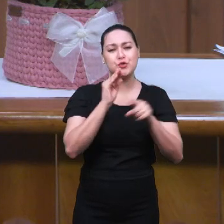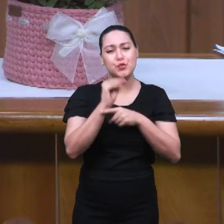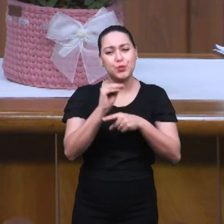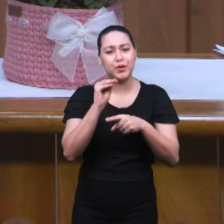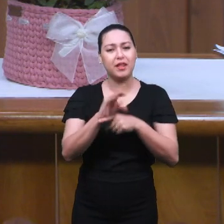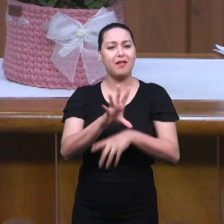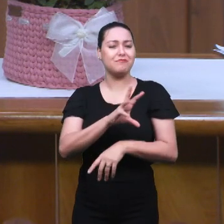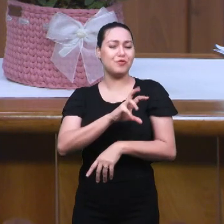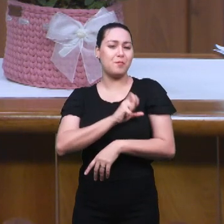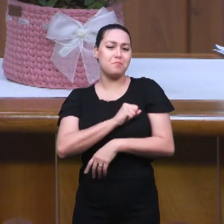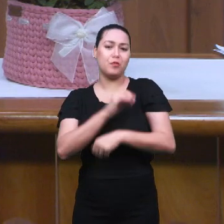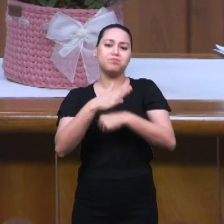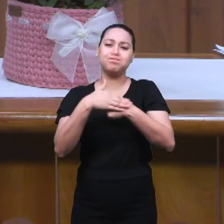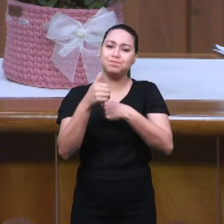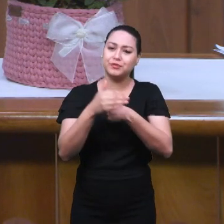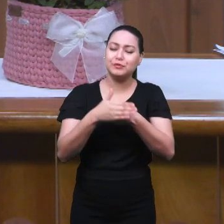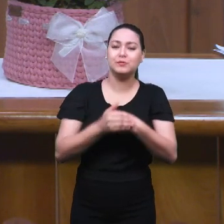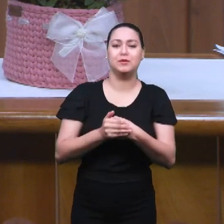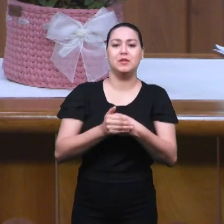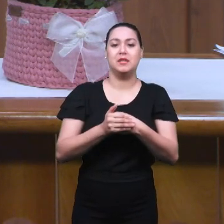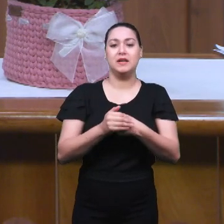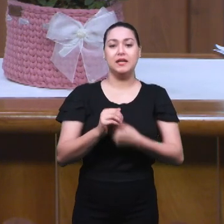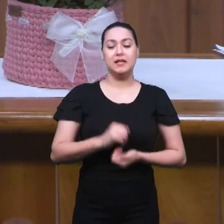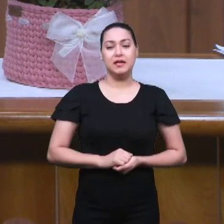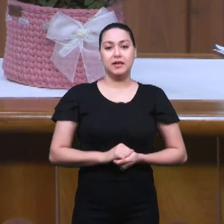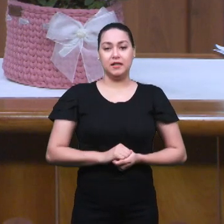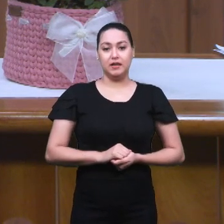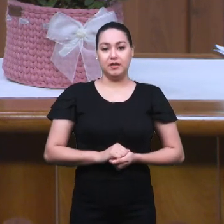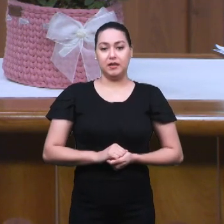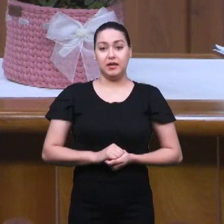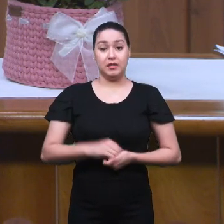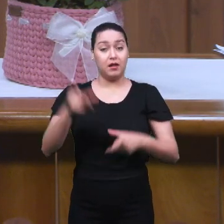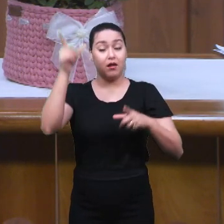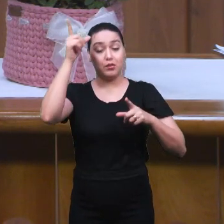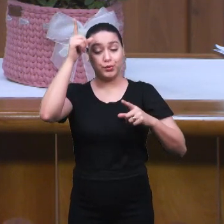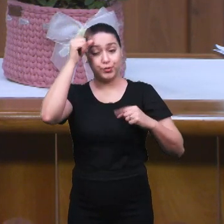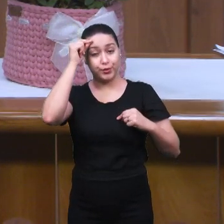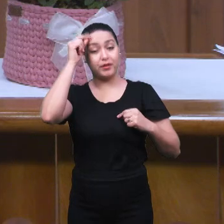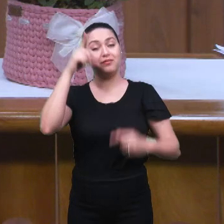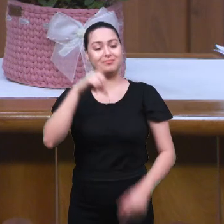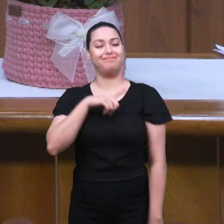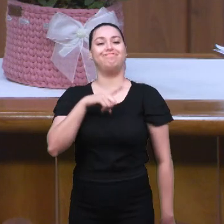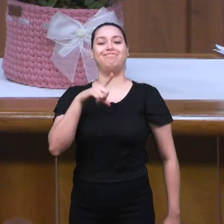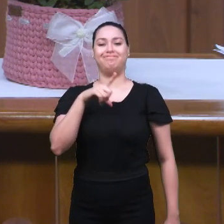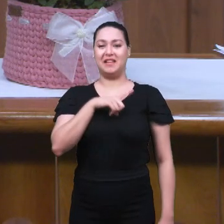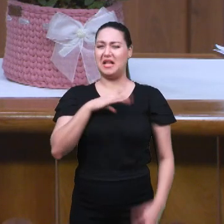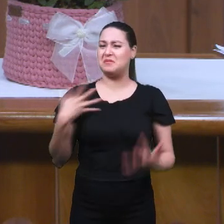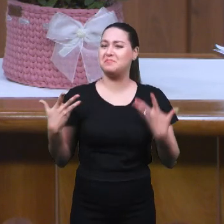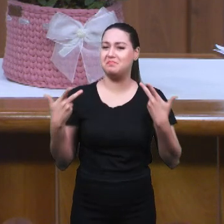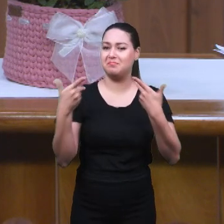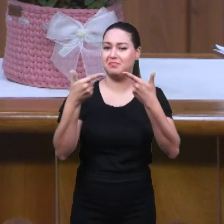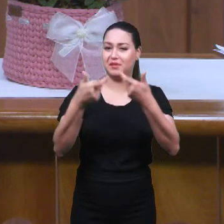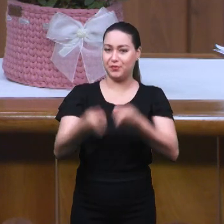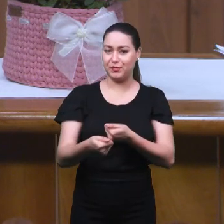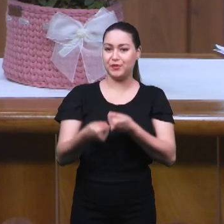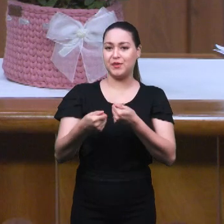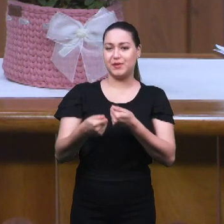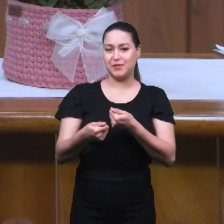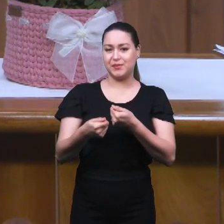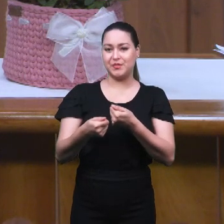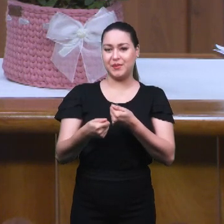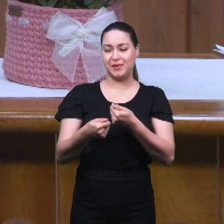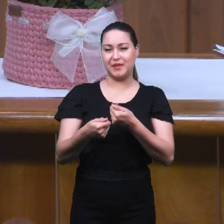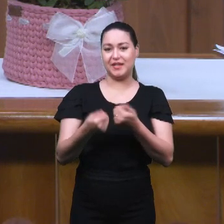de zelo, aquele que tem uma sombra para te dar. Meus irmãos, como é maravilhoso quando você entrou no livro, por